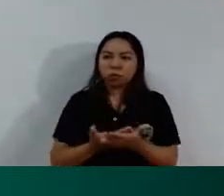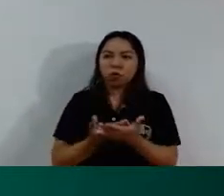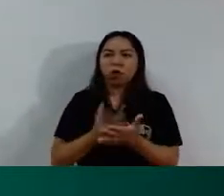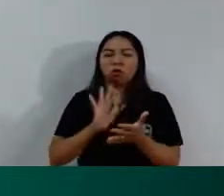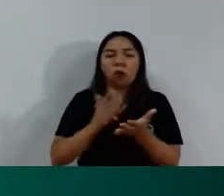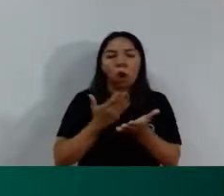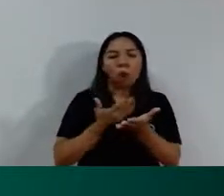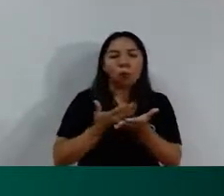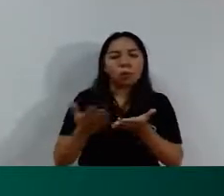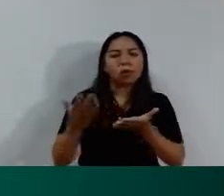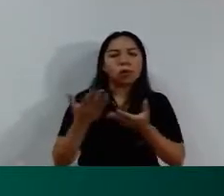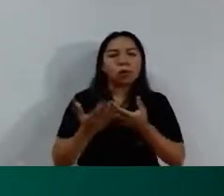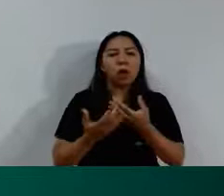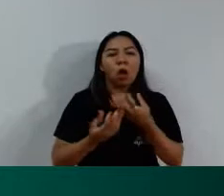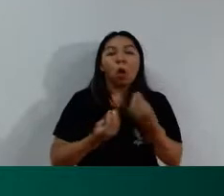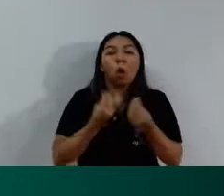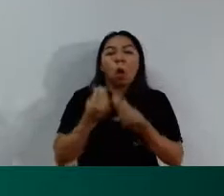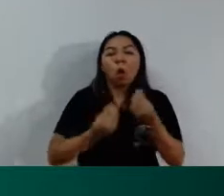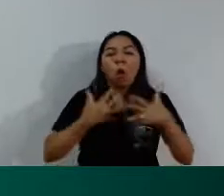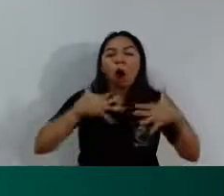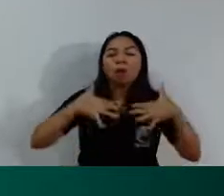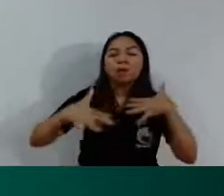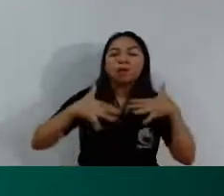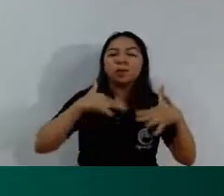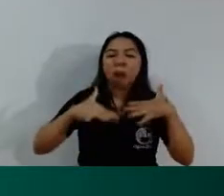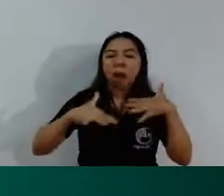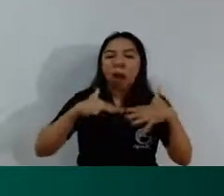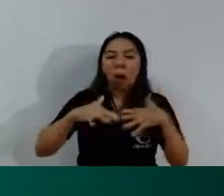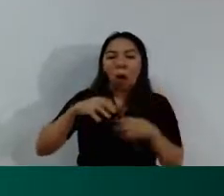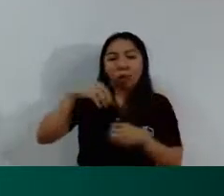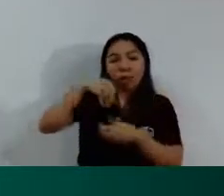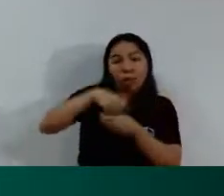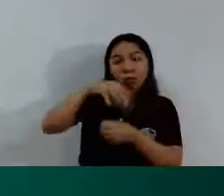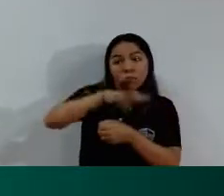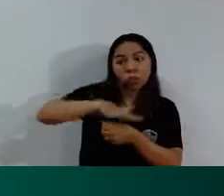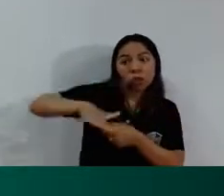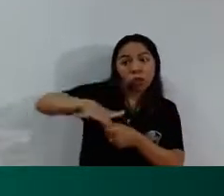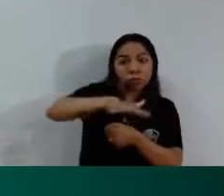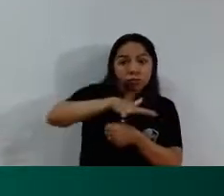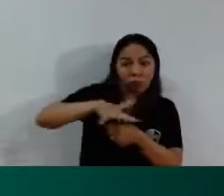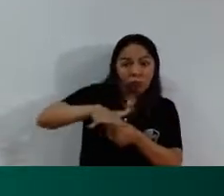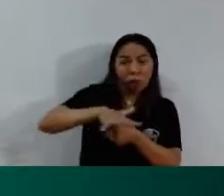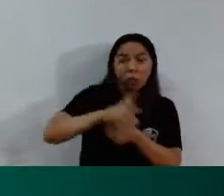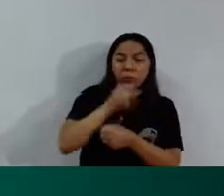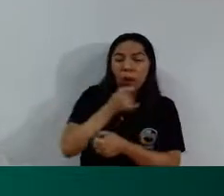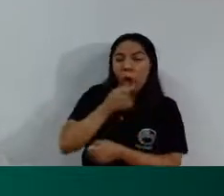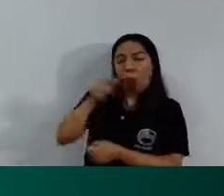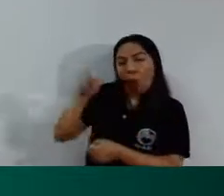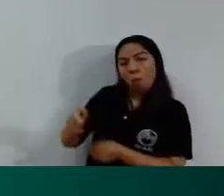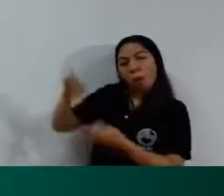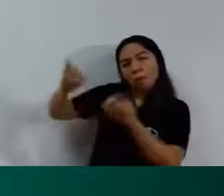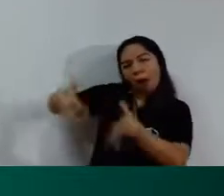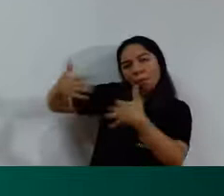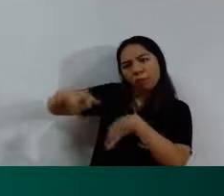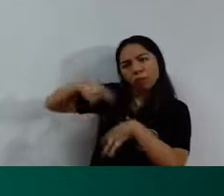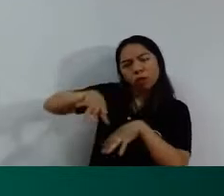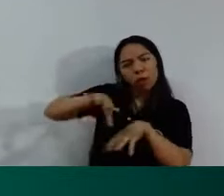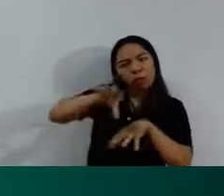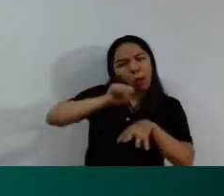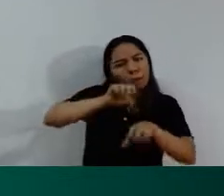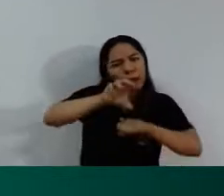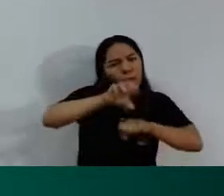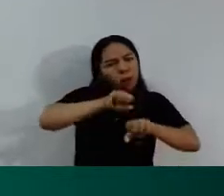vamos começar a vislumbrar que ações de curricularização da extensão partindo da sala do Sérgio a gente pode começar